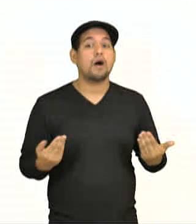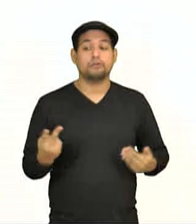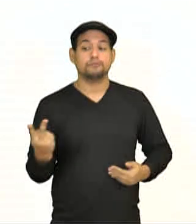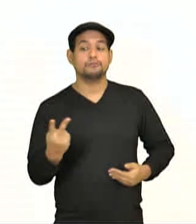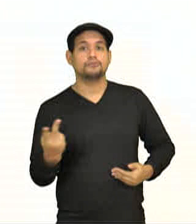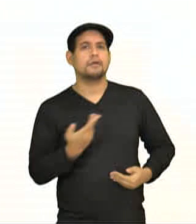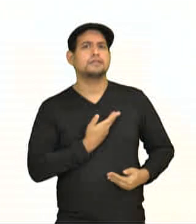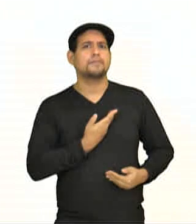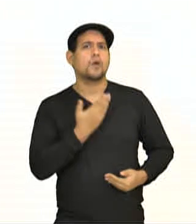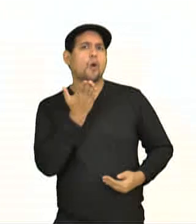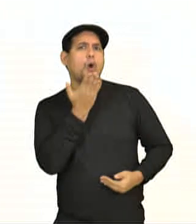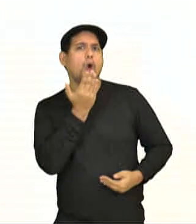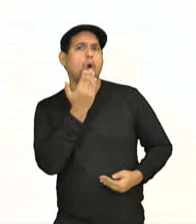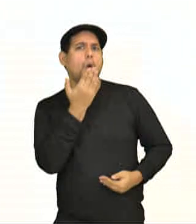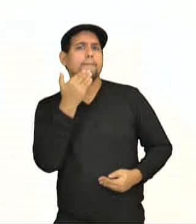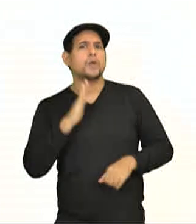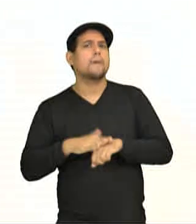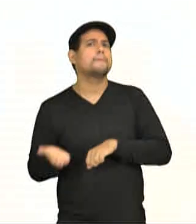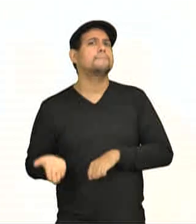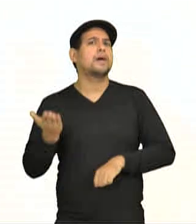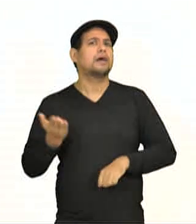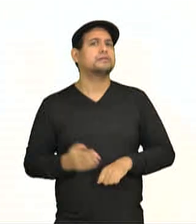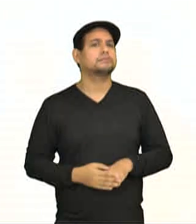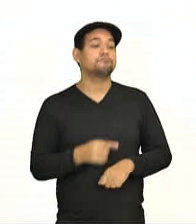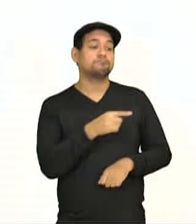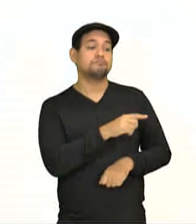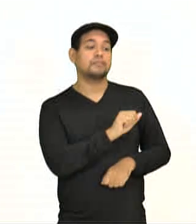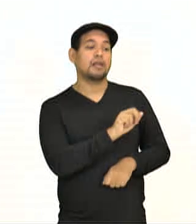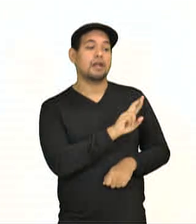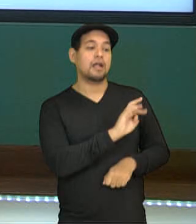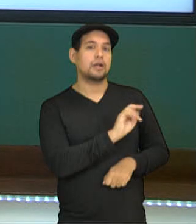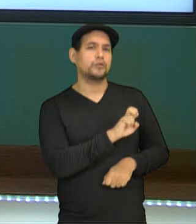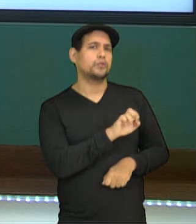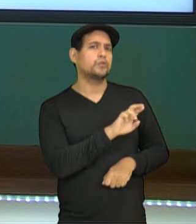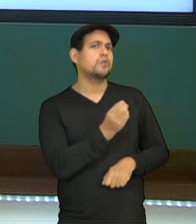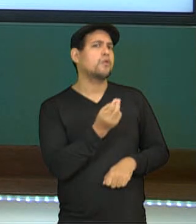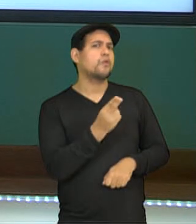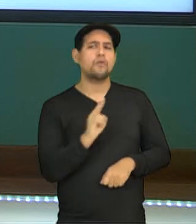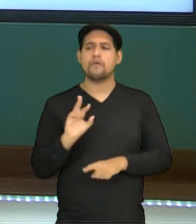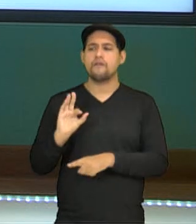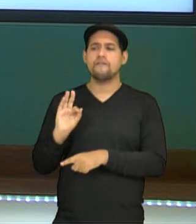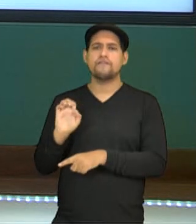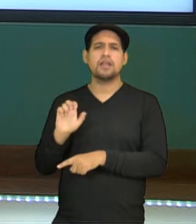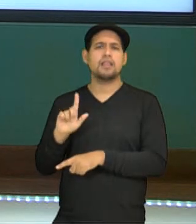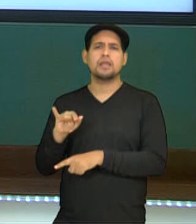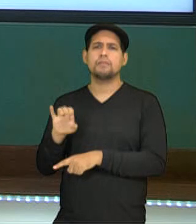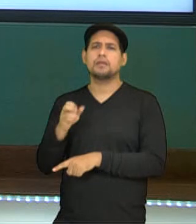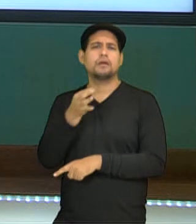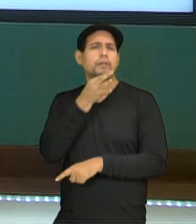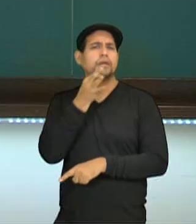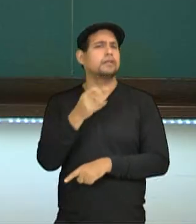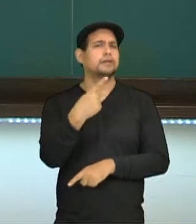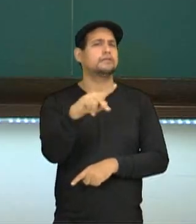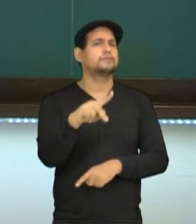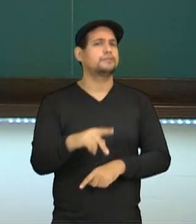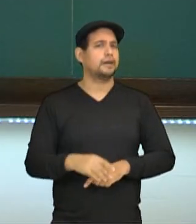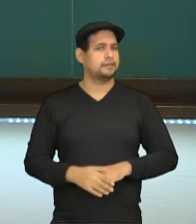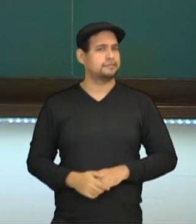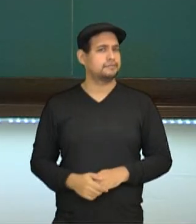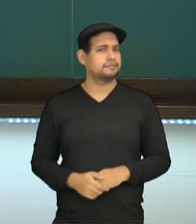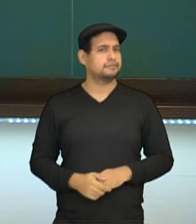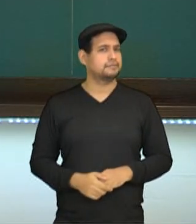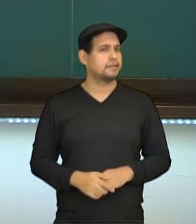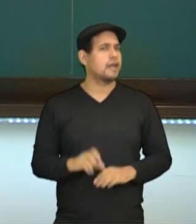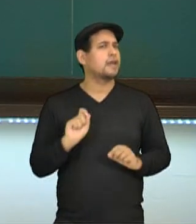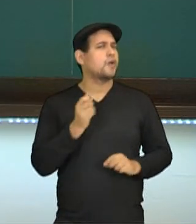que comeu mais? Será que foi o Arthur ou será que foi o Felipe? O que, que vocês acham, hein?